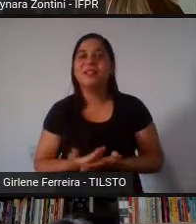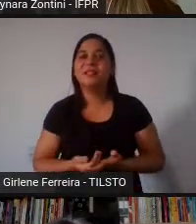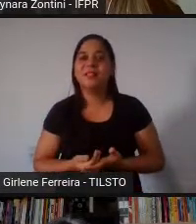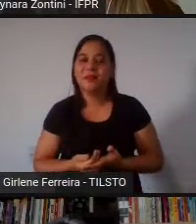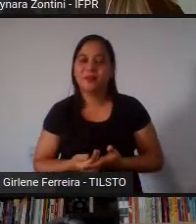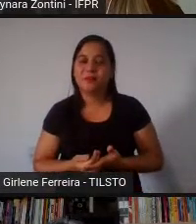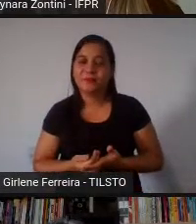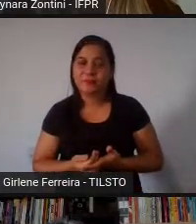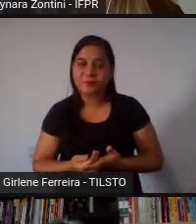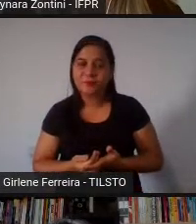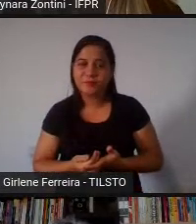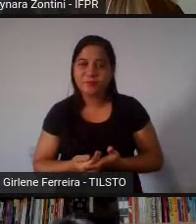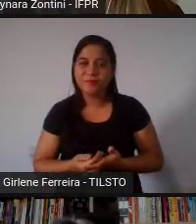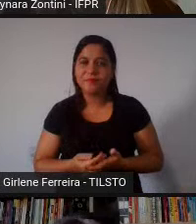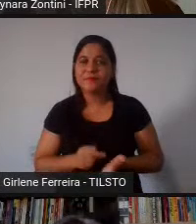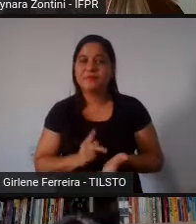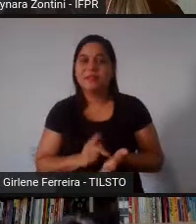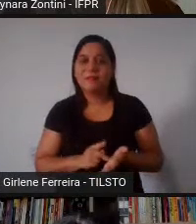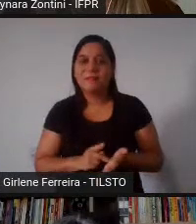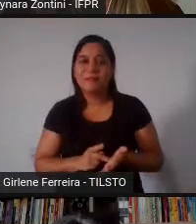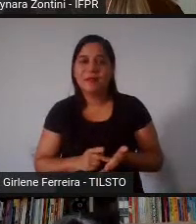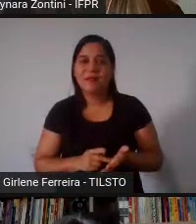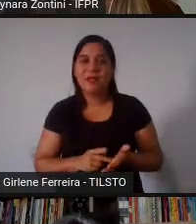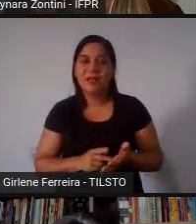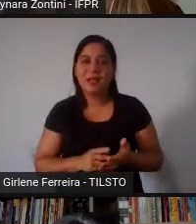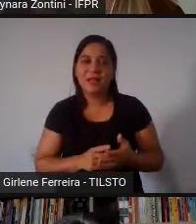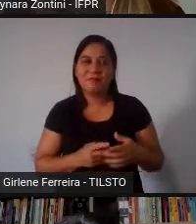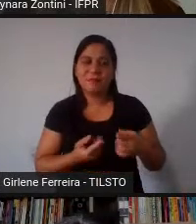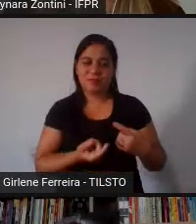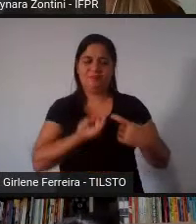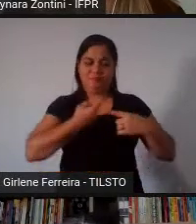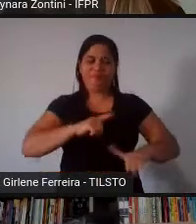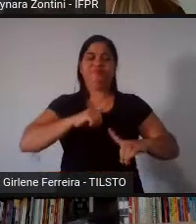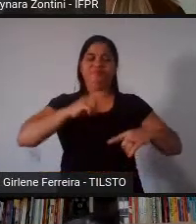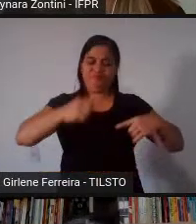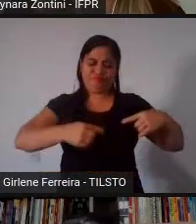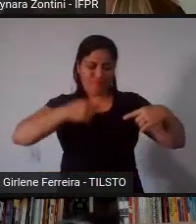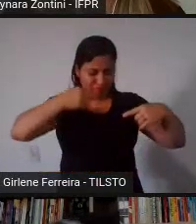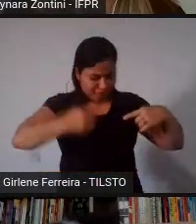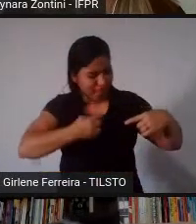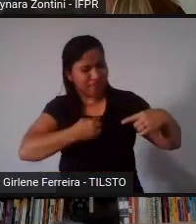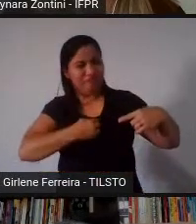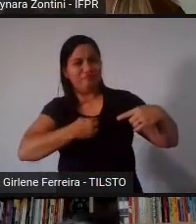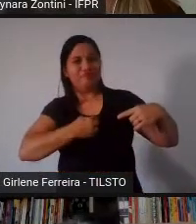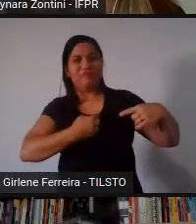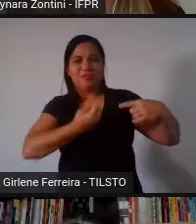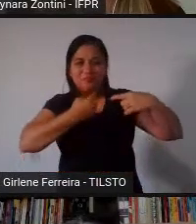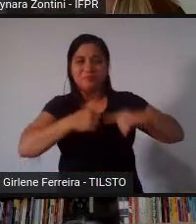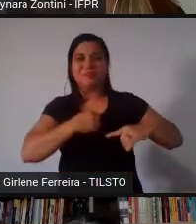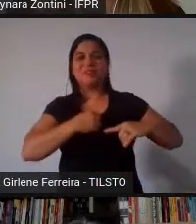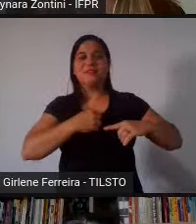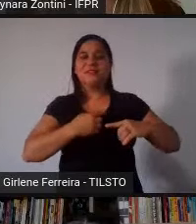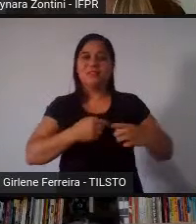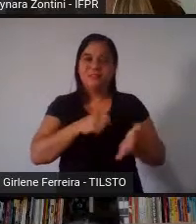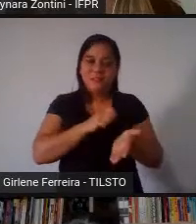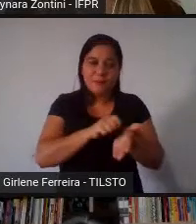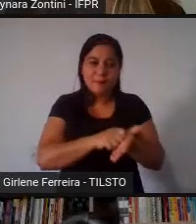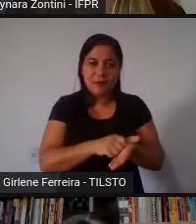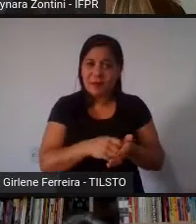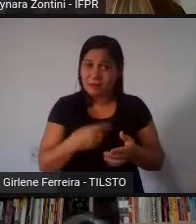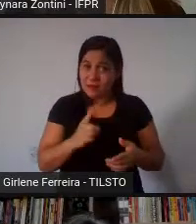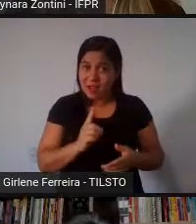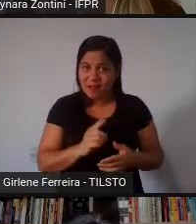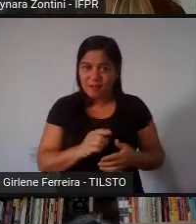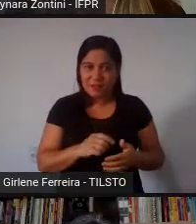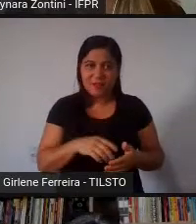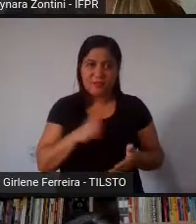alguns exercícios que são desafios mesmo, né? Uhum. Você olha, não é que já sai resolvendo, são desafios. É, às